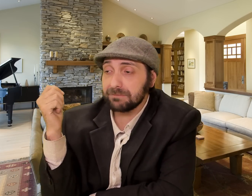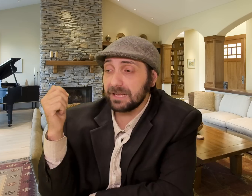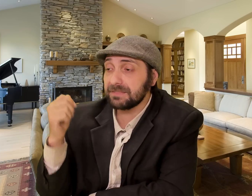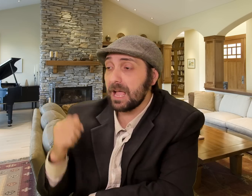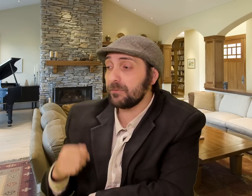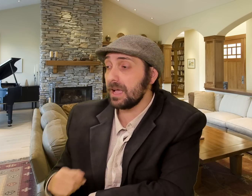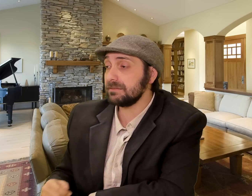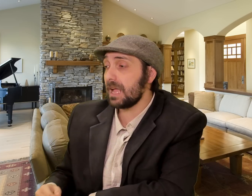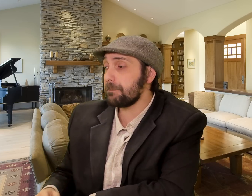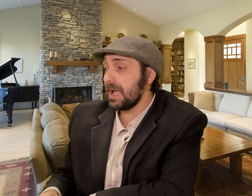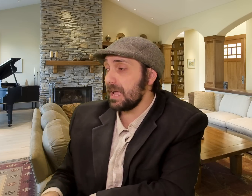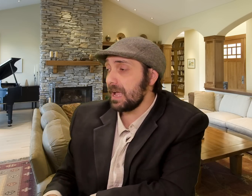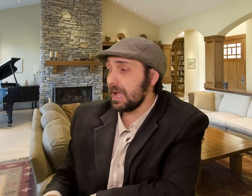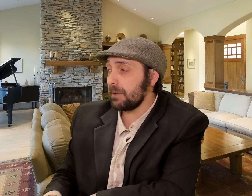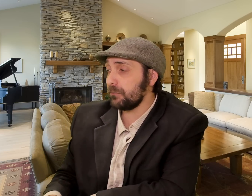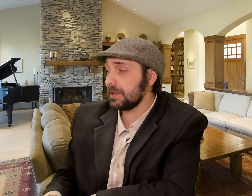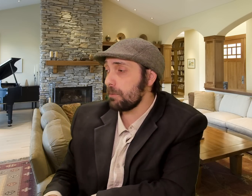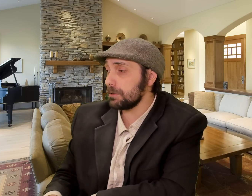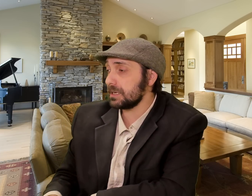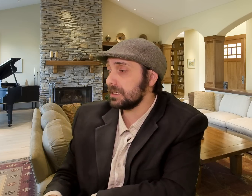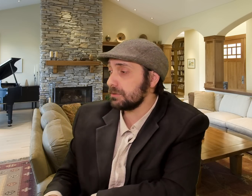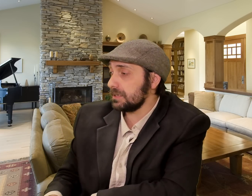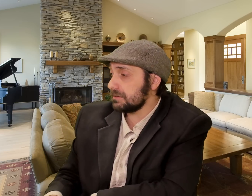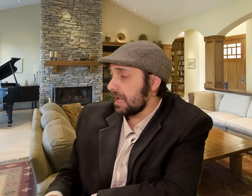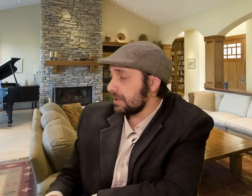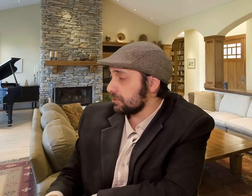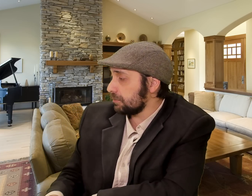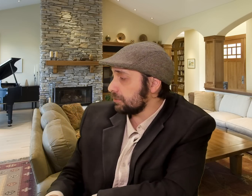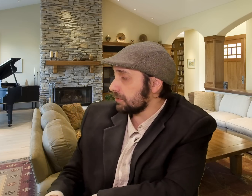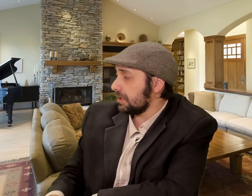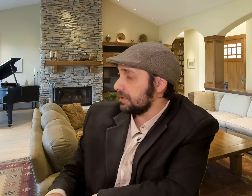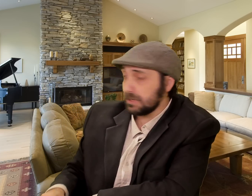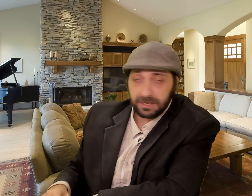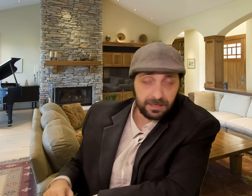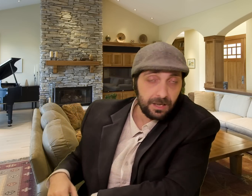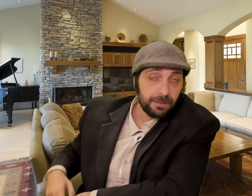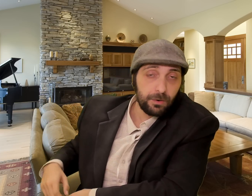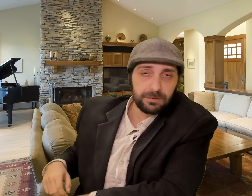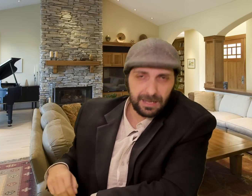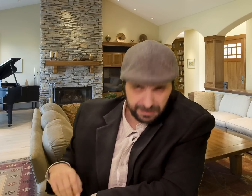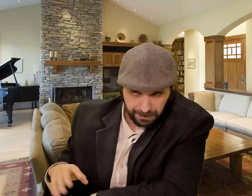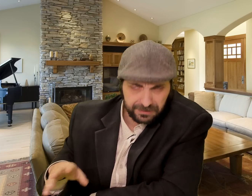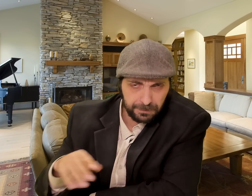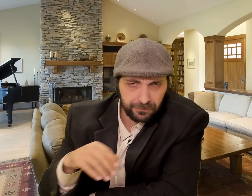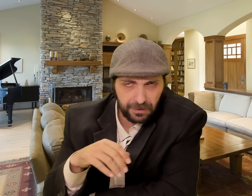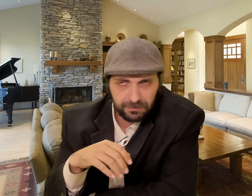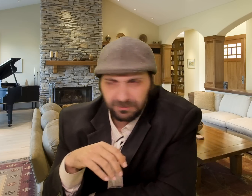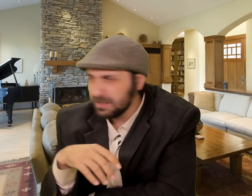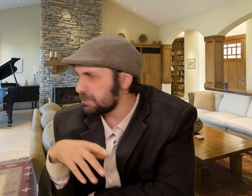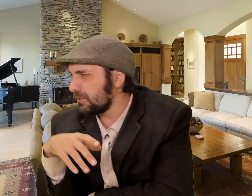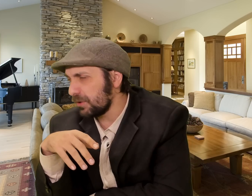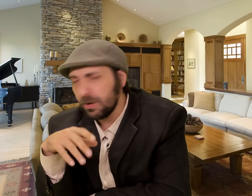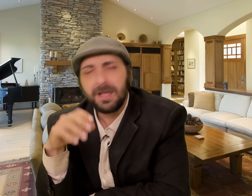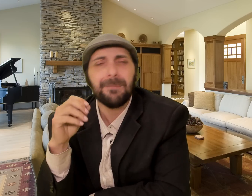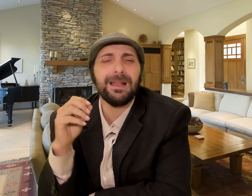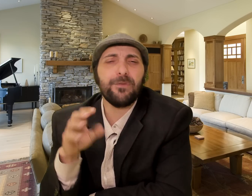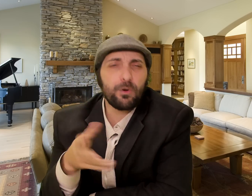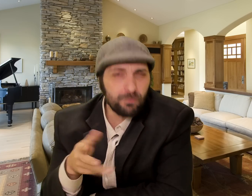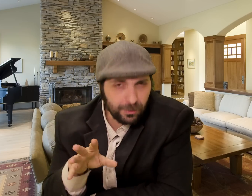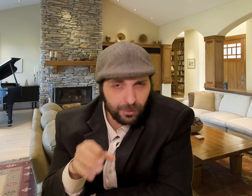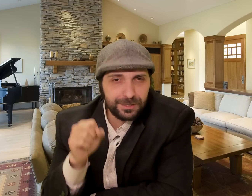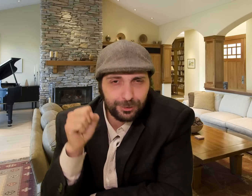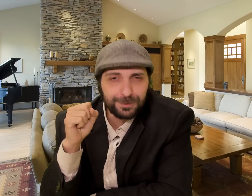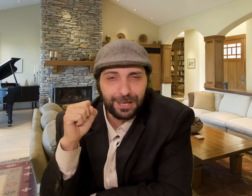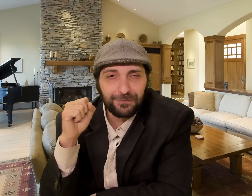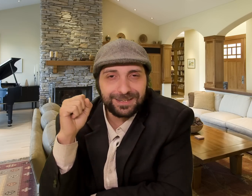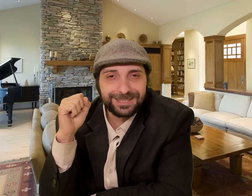o bálsamo já tá interfere na pf não mostra quem solidário eu sou muito gay É Bom Essa parte também falou não lembro se falou mas ele